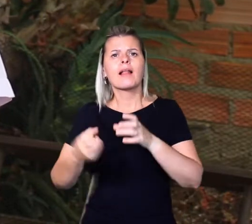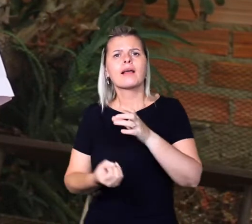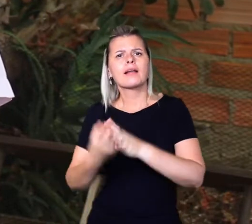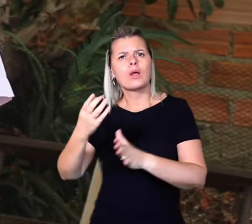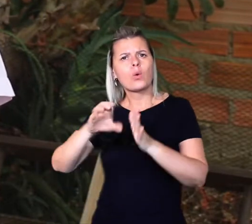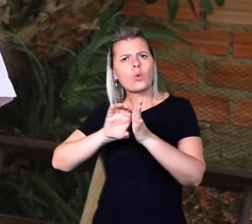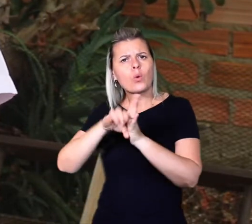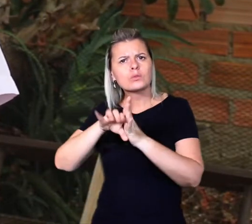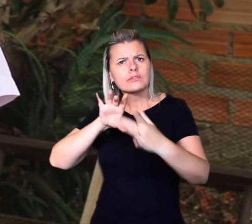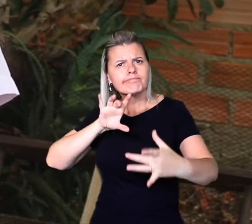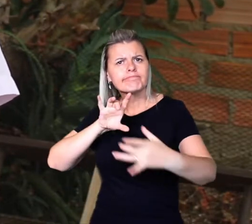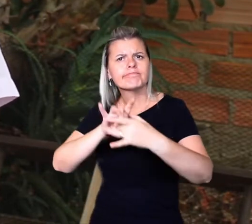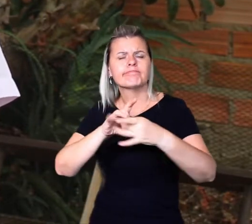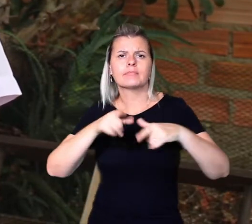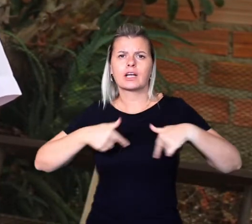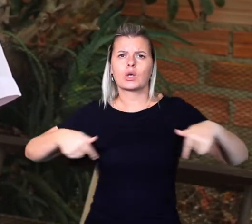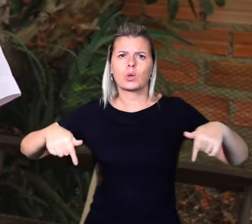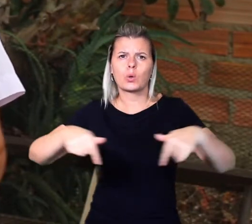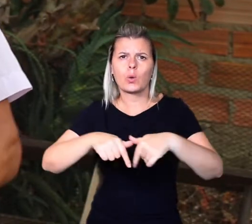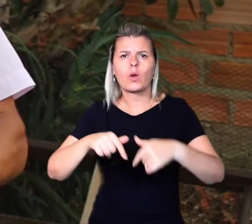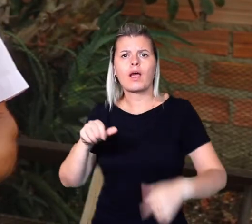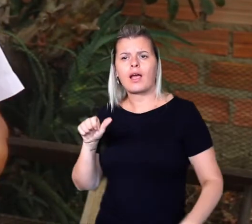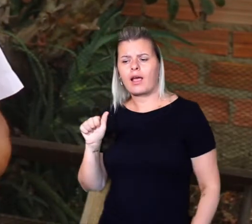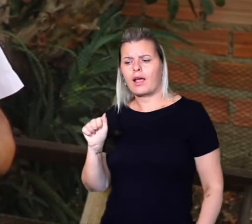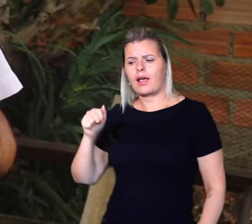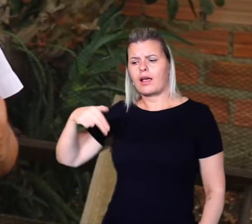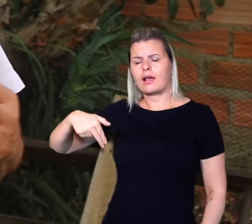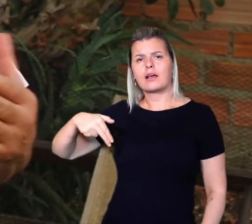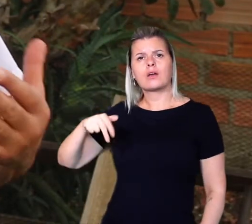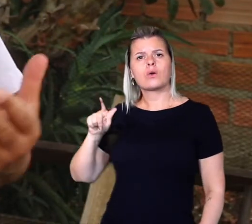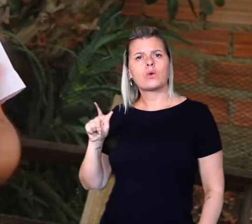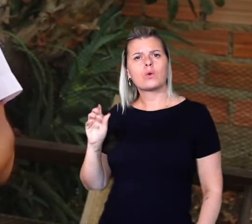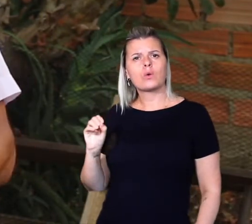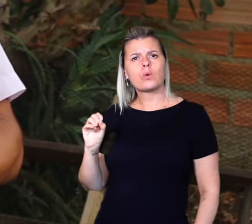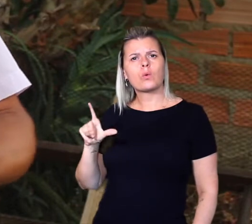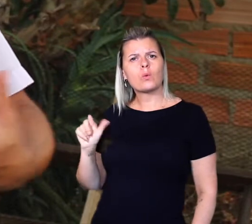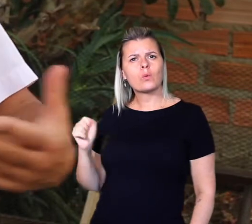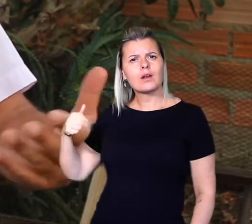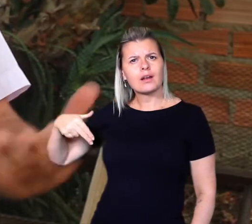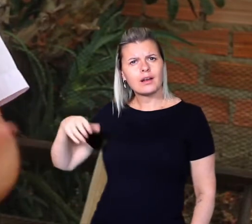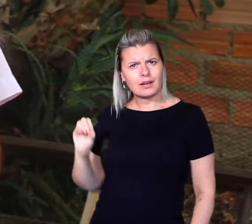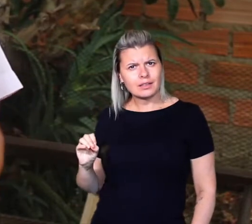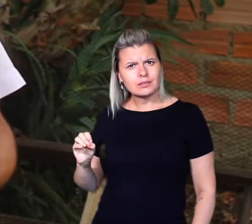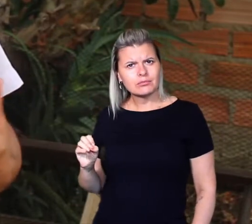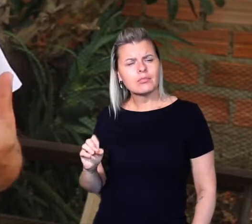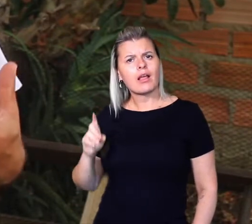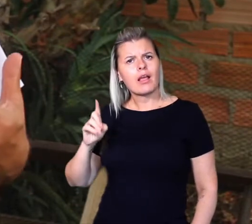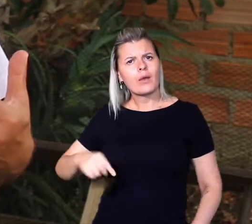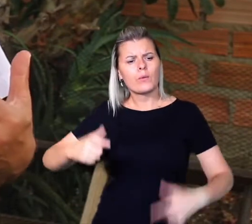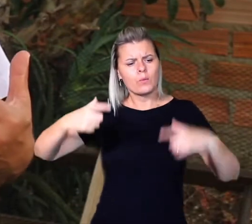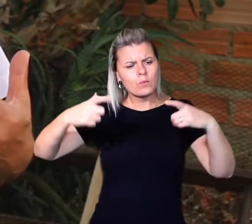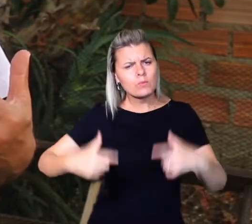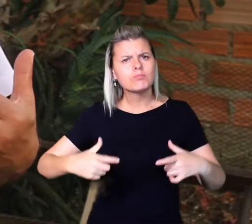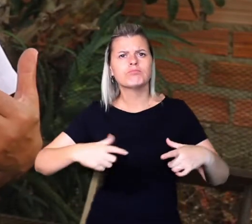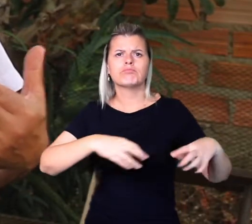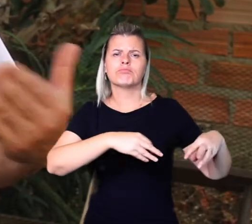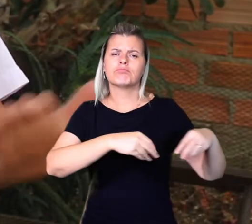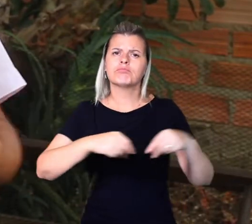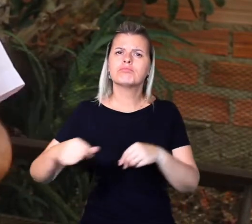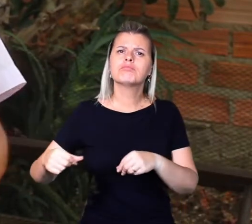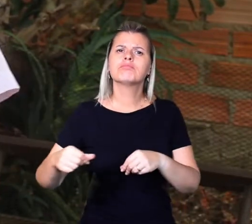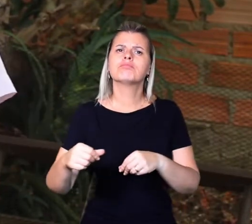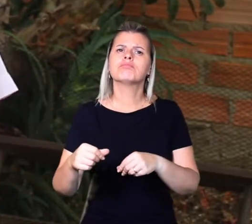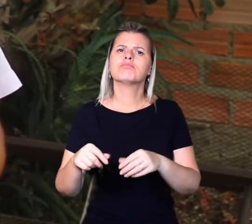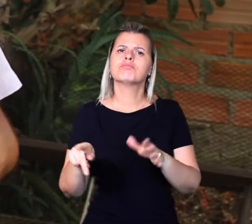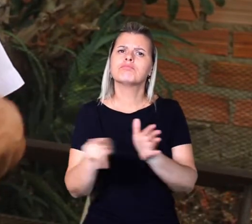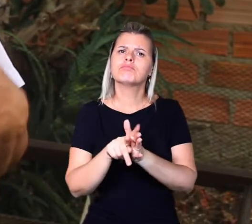quilombo angolano com K, que seria então um território que era mantido